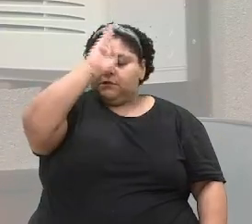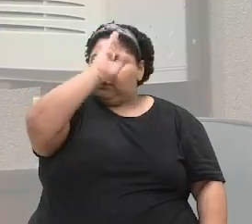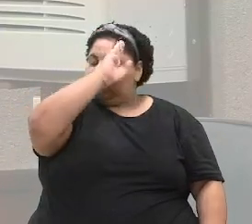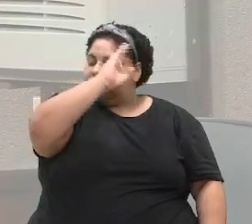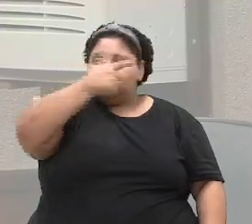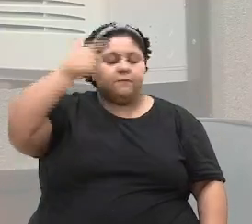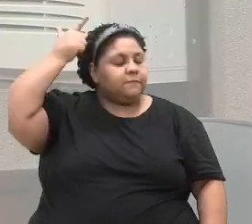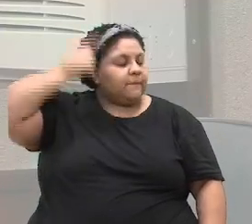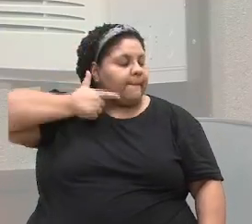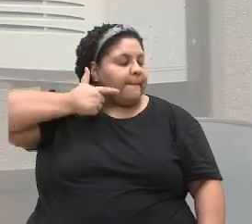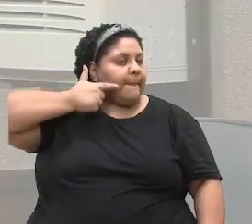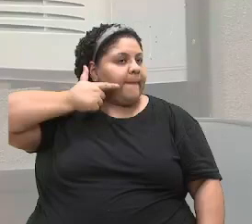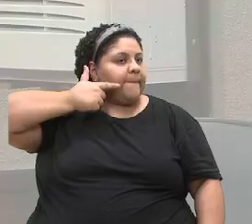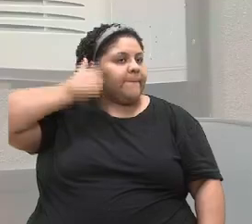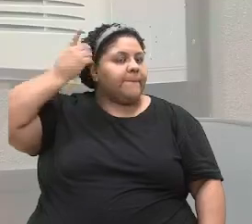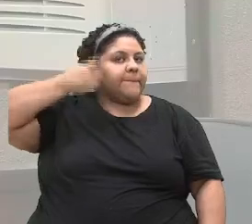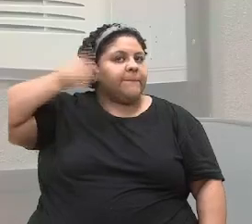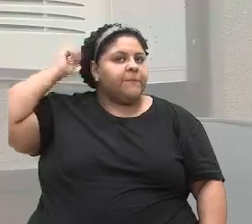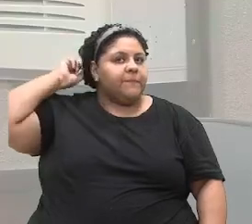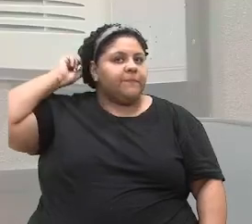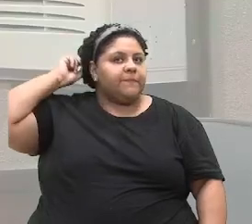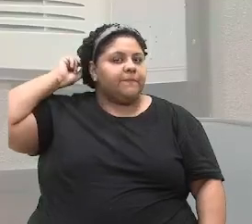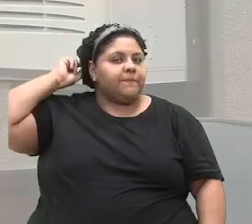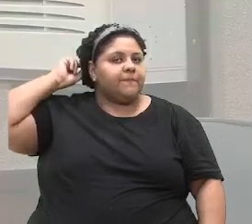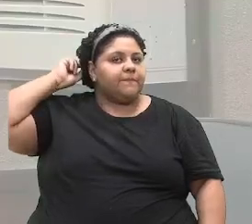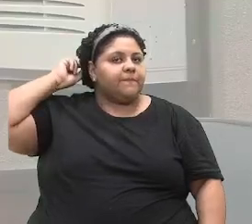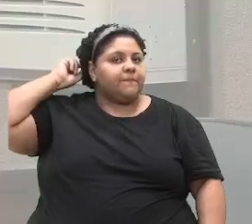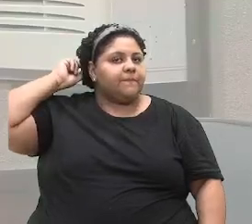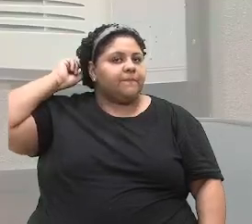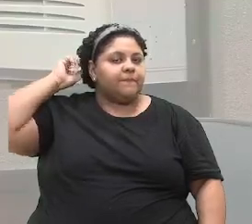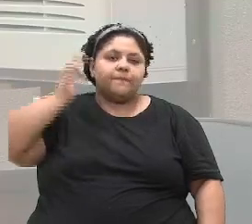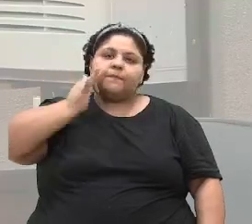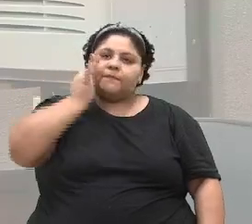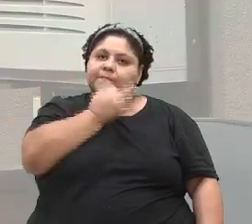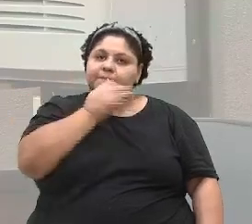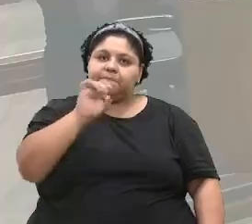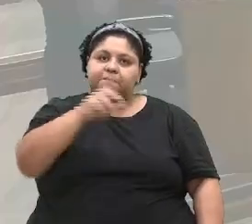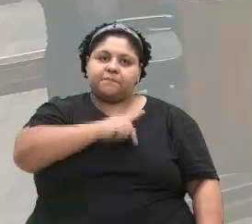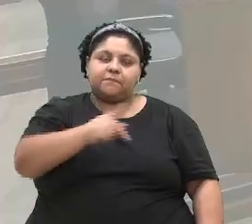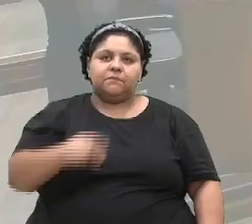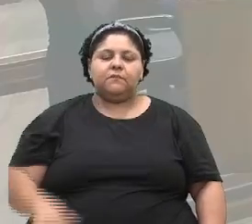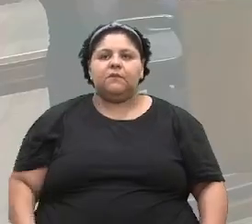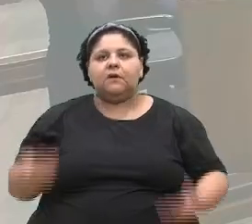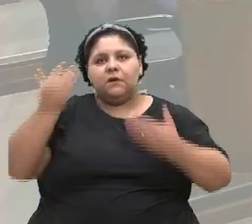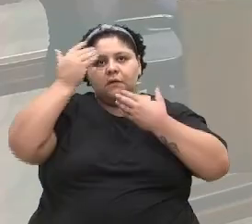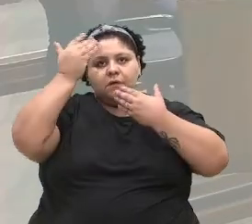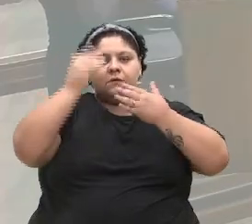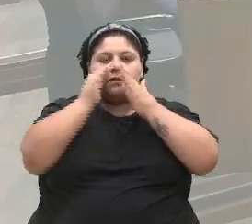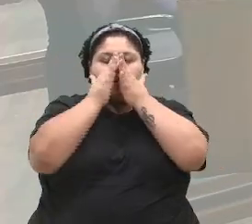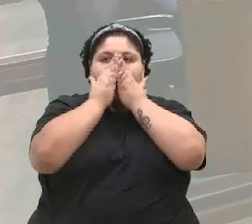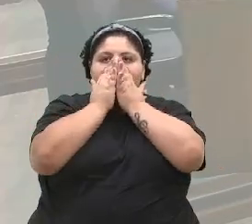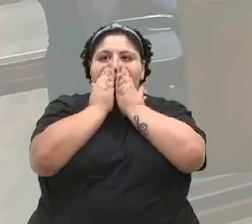Carenhato, vereador Lucas Dil e vereadora Tatiane Frisso. Era isso, presidente. Obrigado. Obrigada, relator.